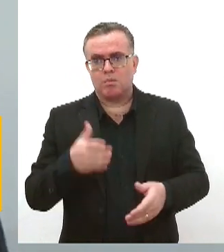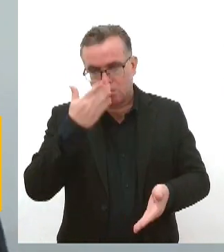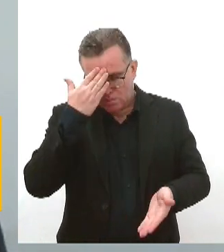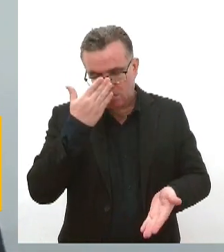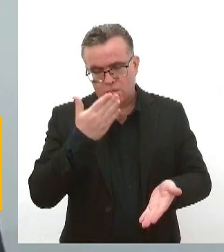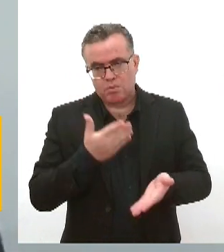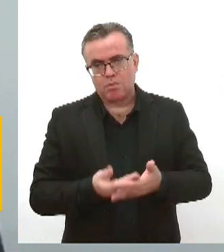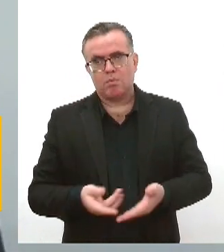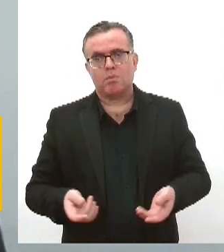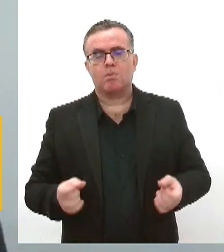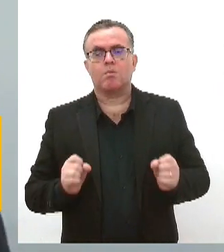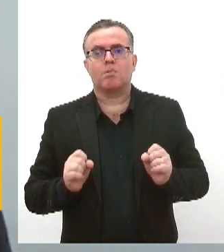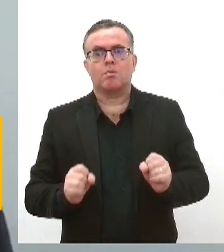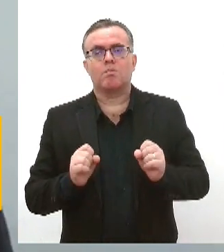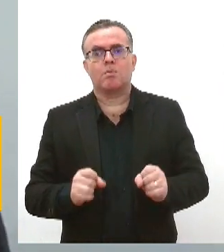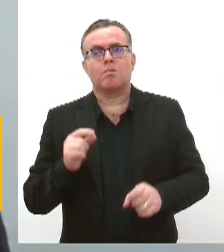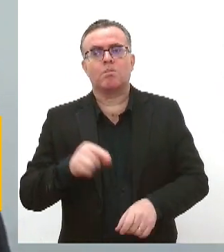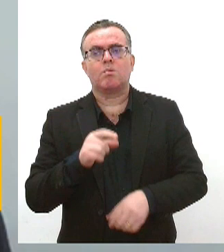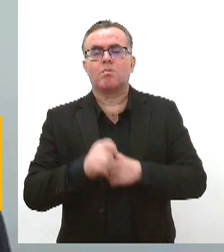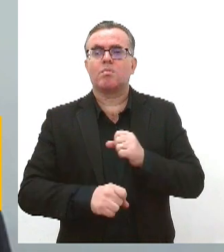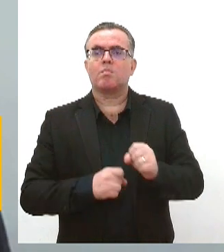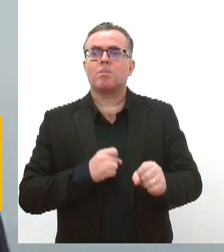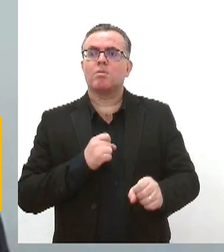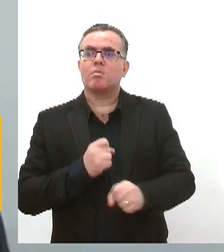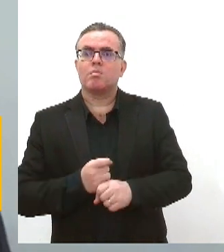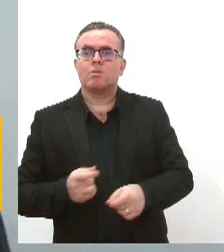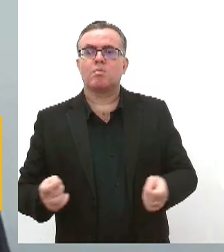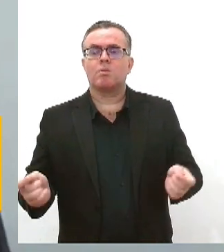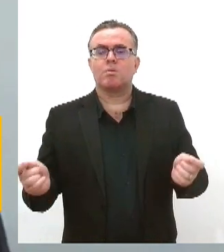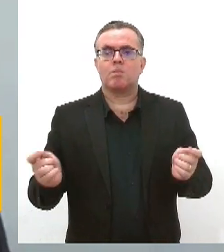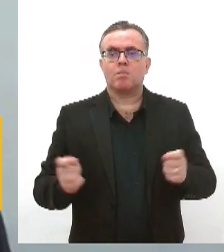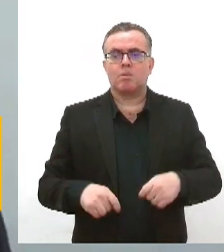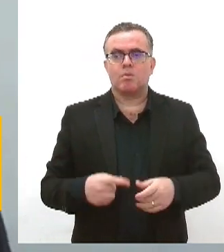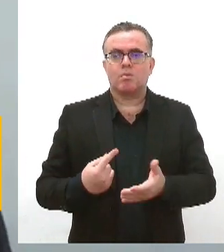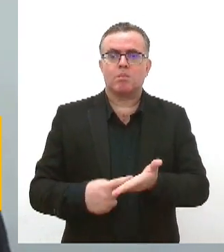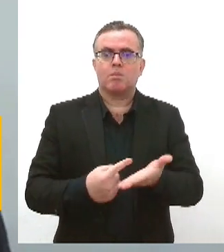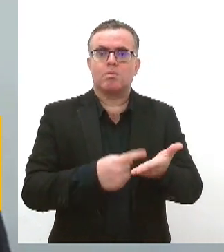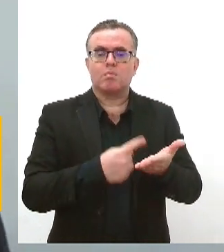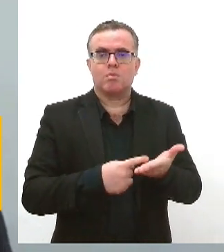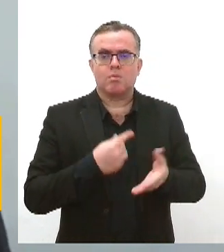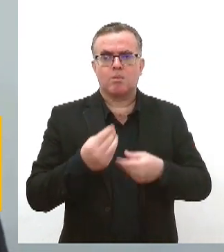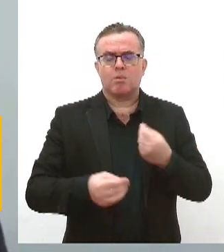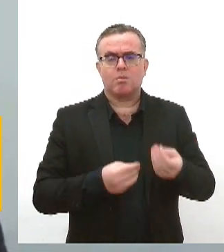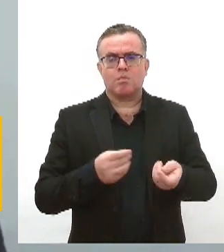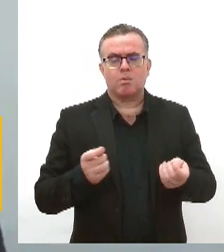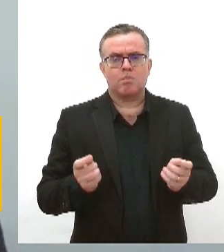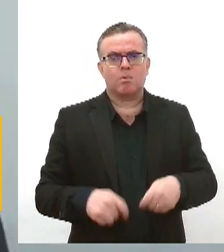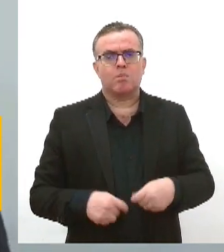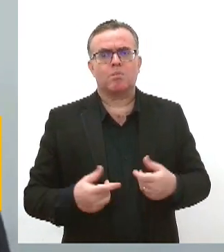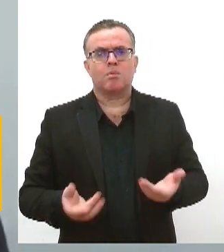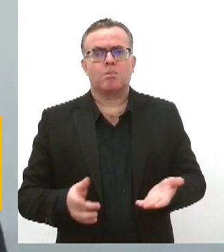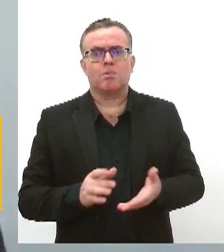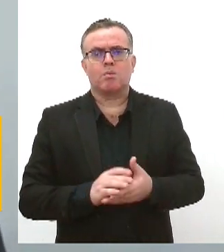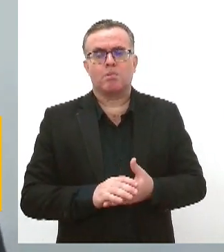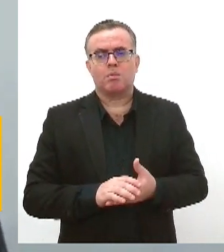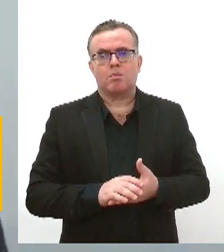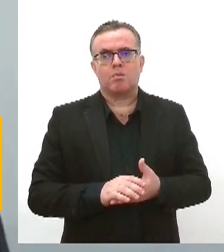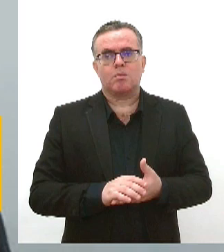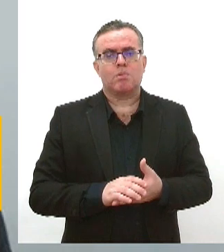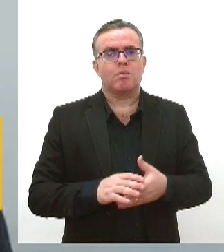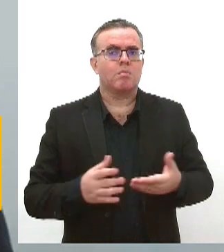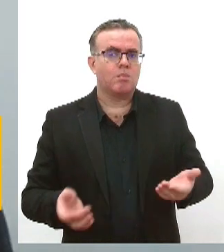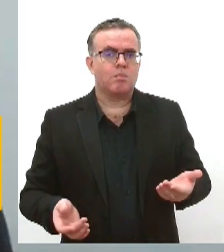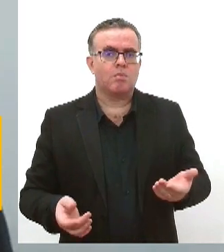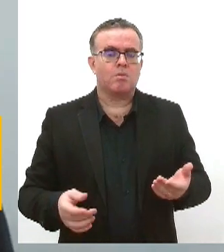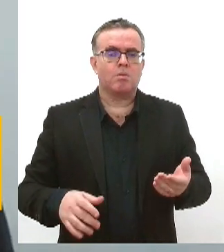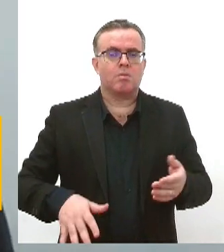esse ano nós vamos poder realizar pelo menos 2 eventos importantes, um na área de turismo